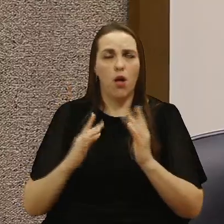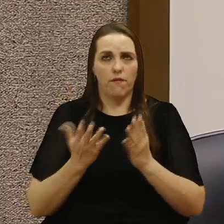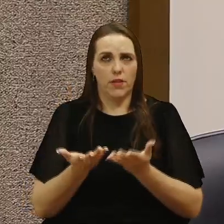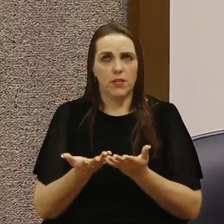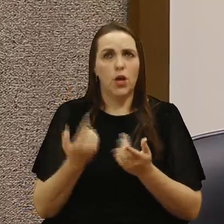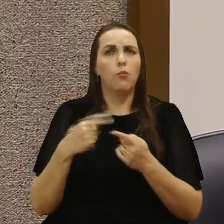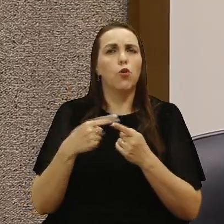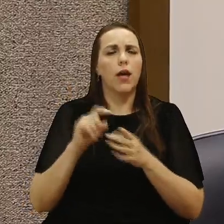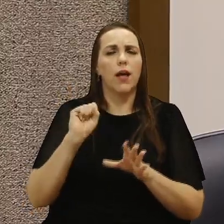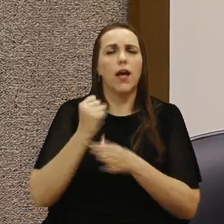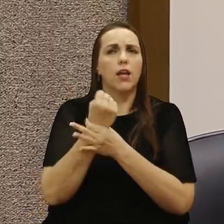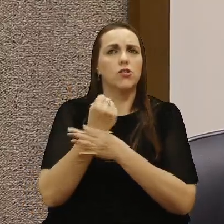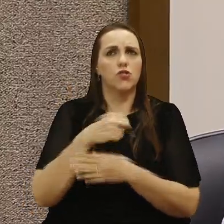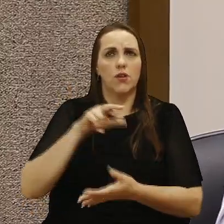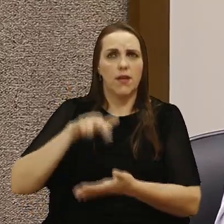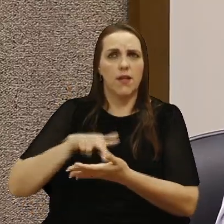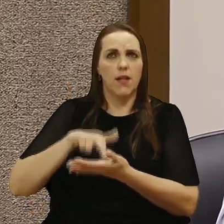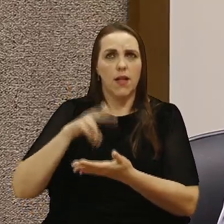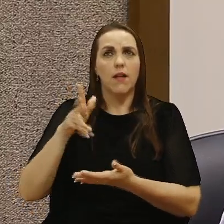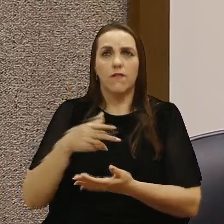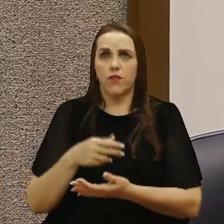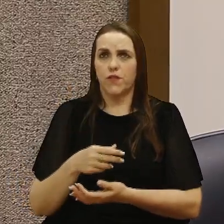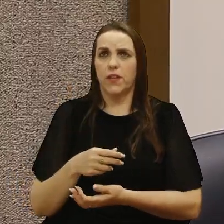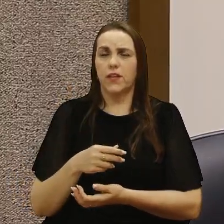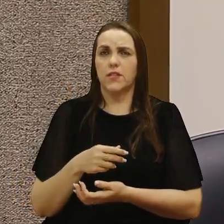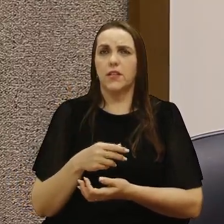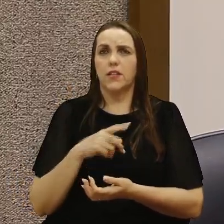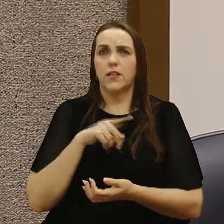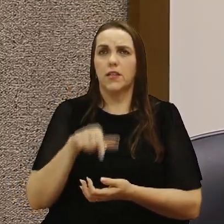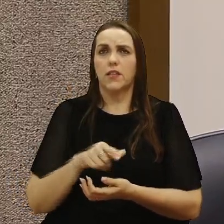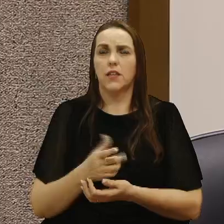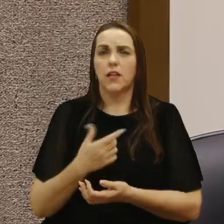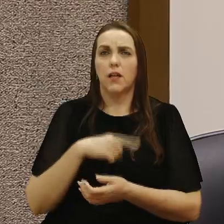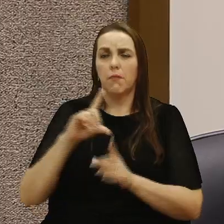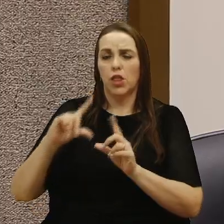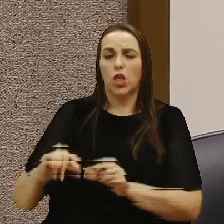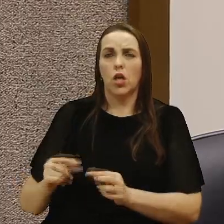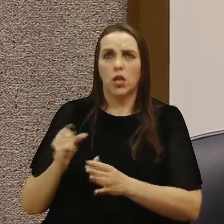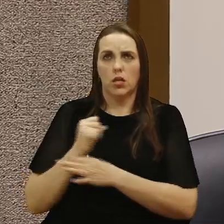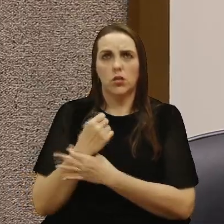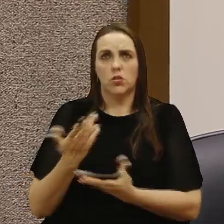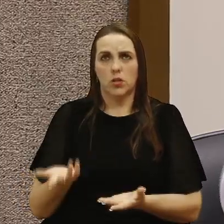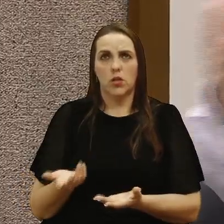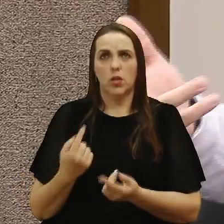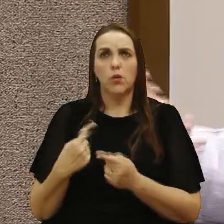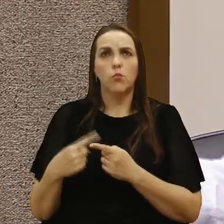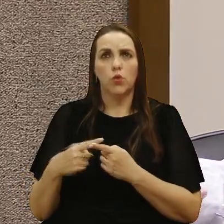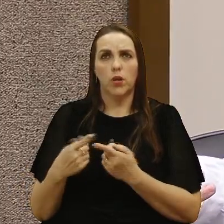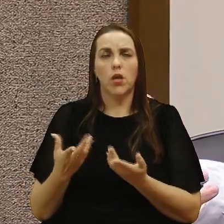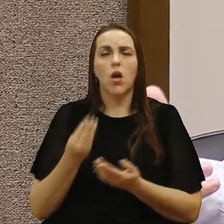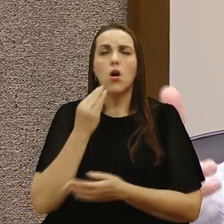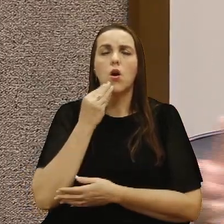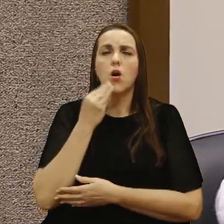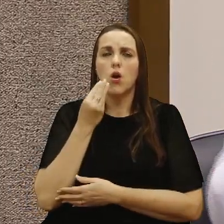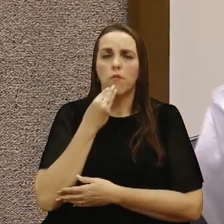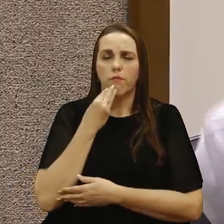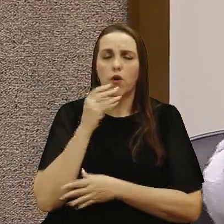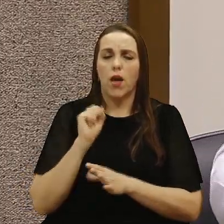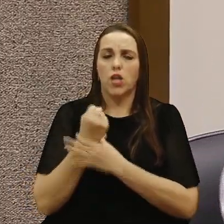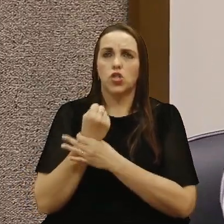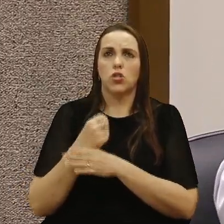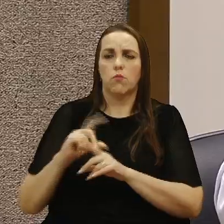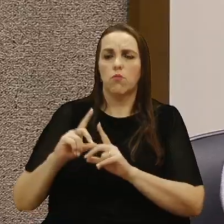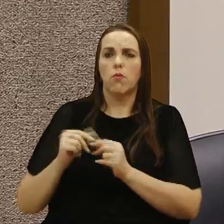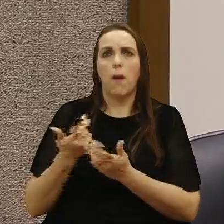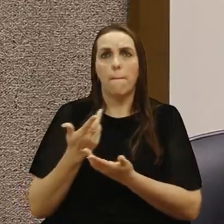garantia real é menor? Porque, obviamente, a garantia vai suprimir o pagamento. E mais do